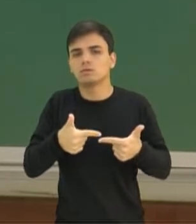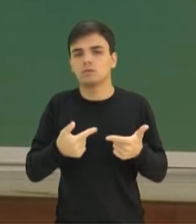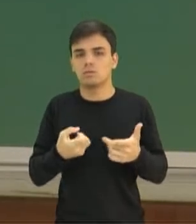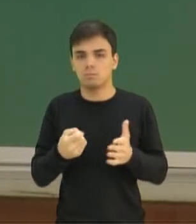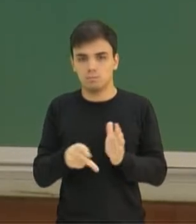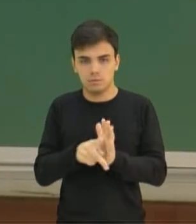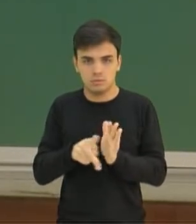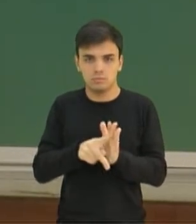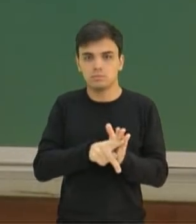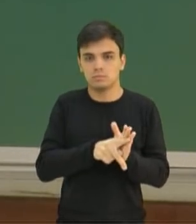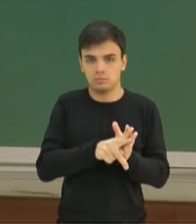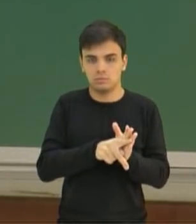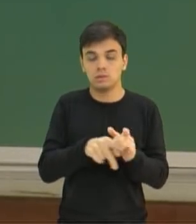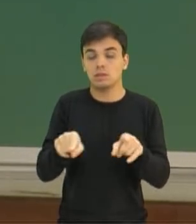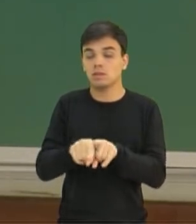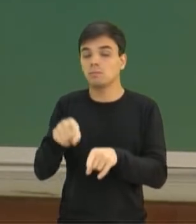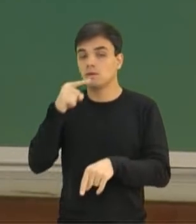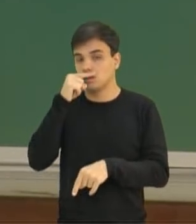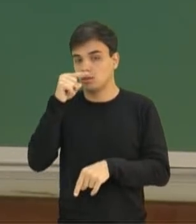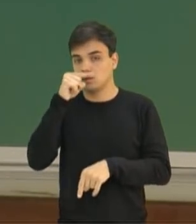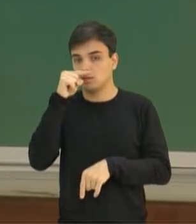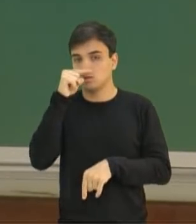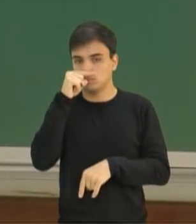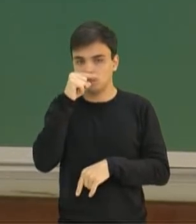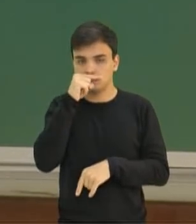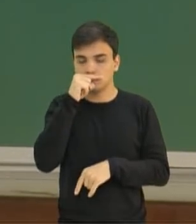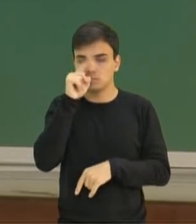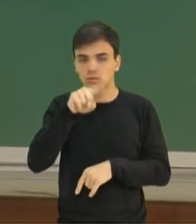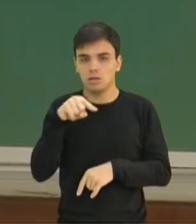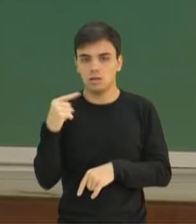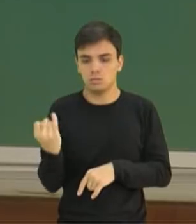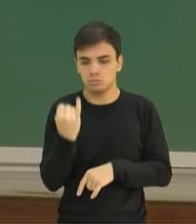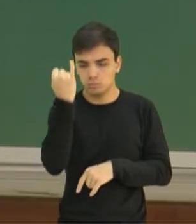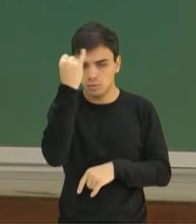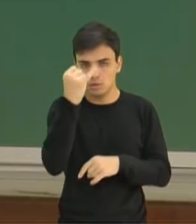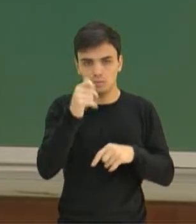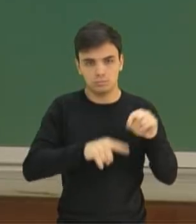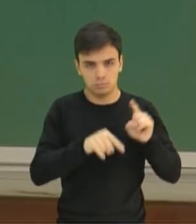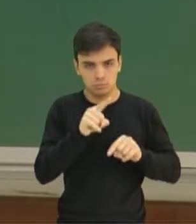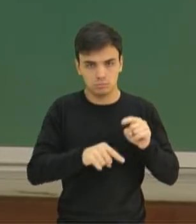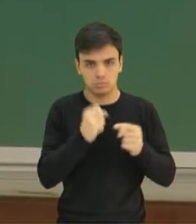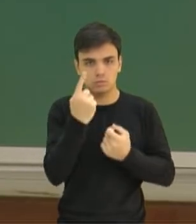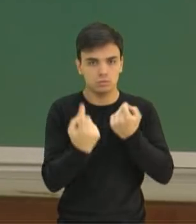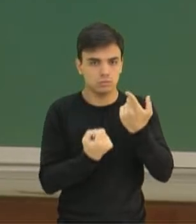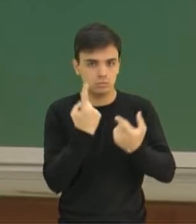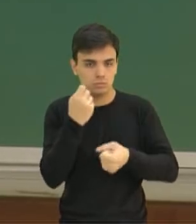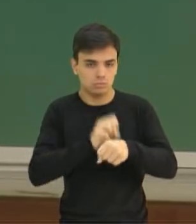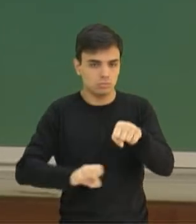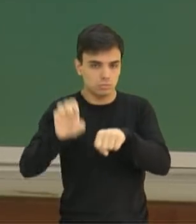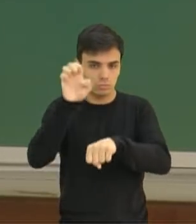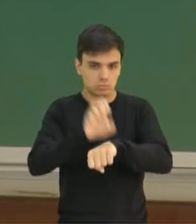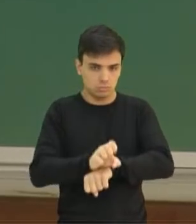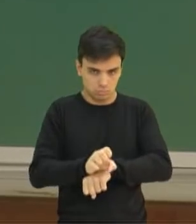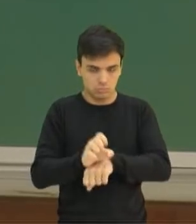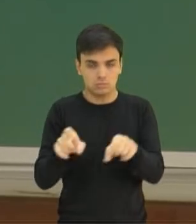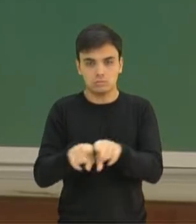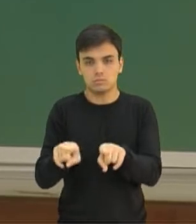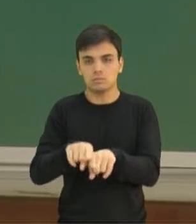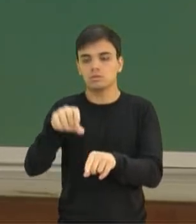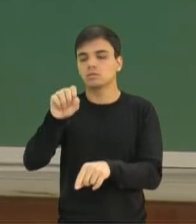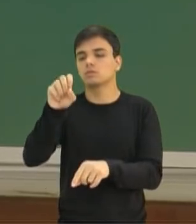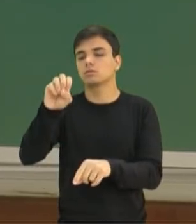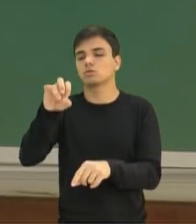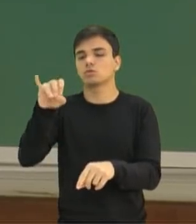região. A cana-de-açúcar é o produto mais importante em alguns estados ali principalmente, e a soja e o